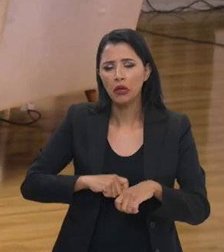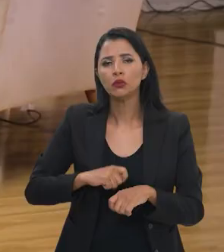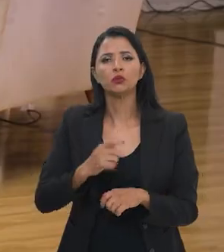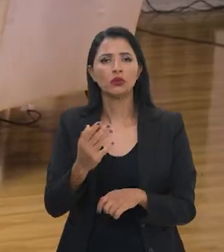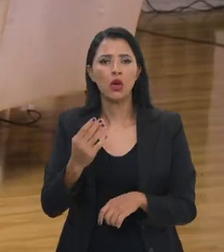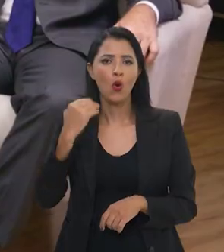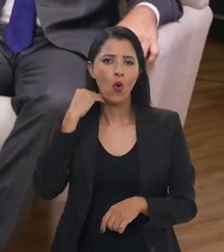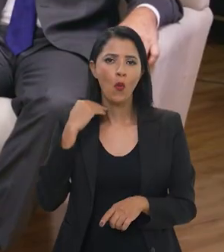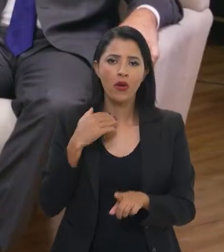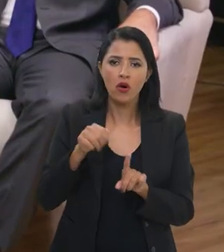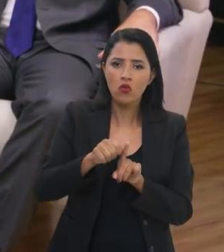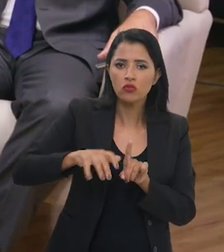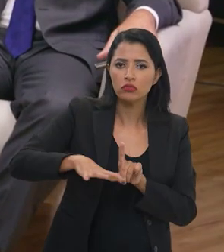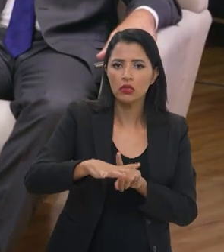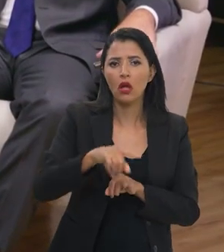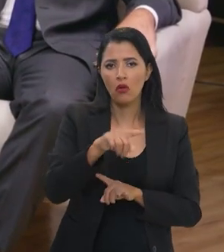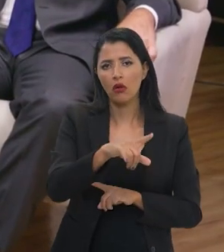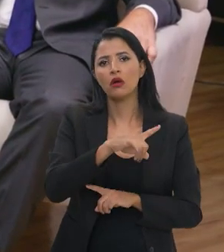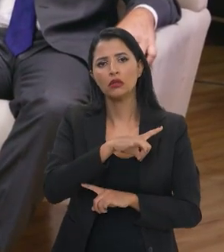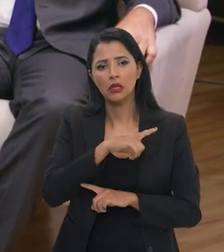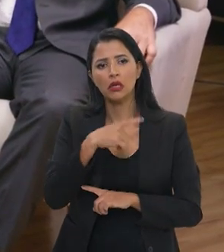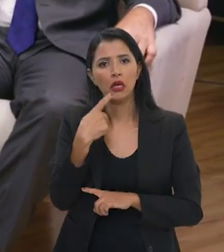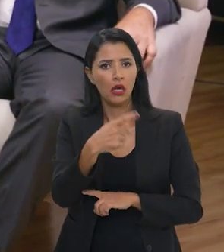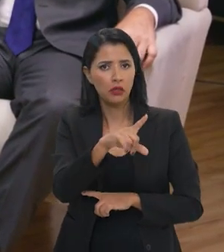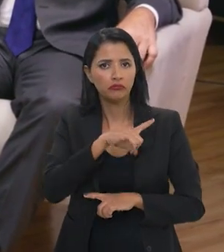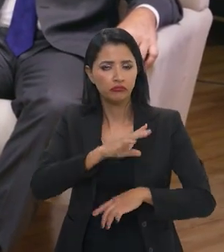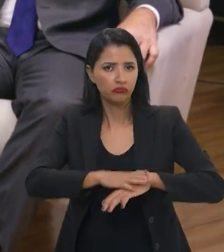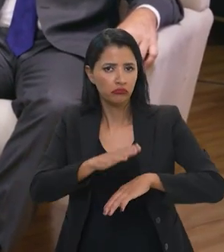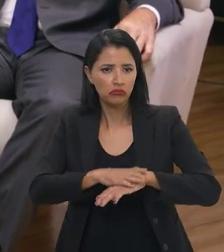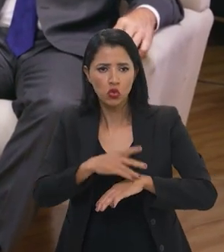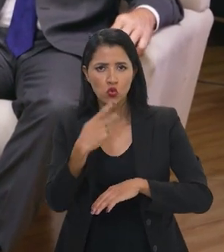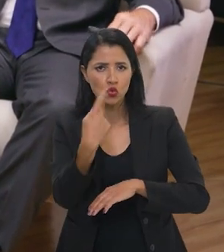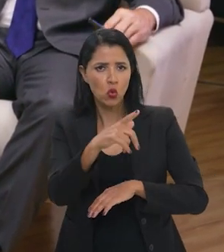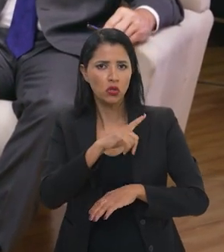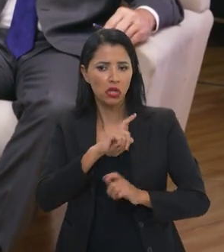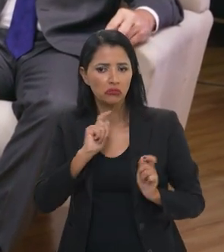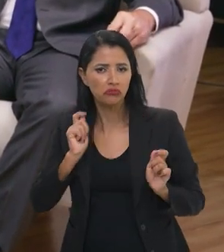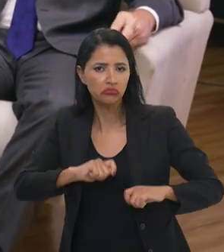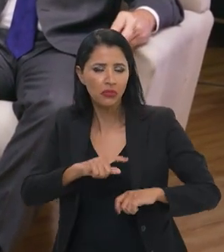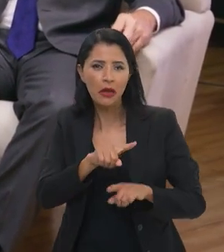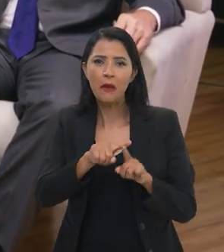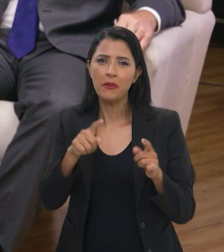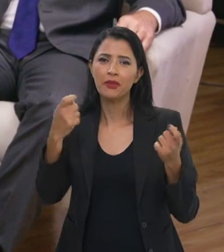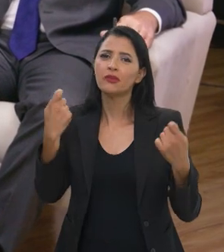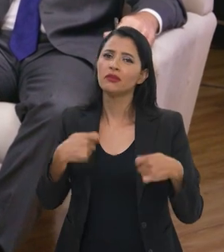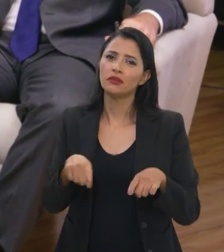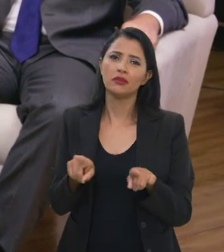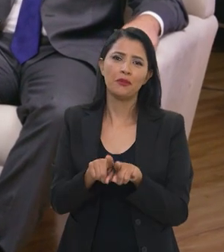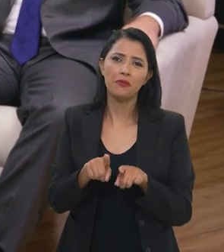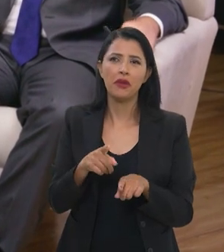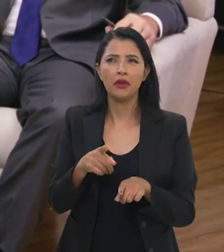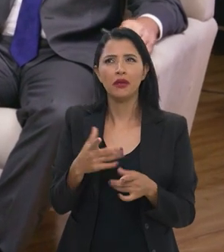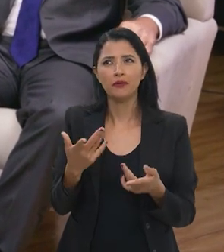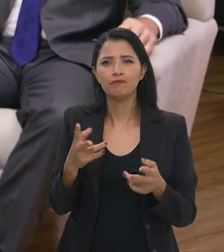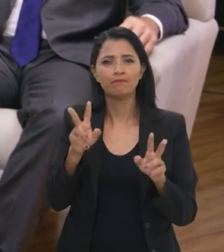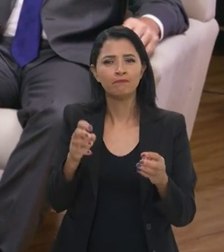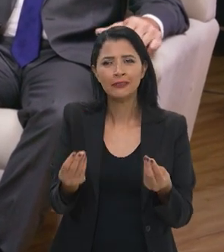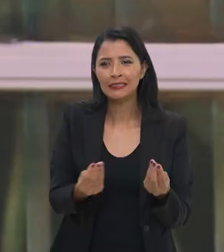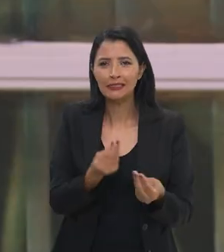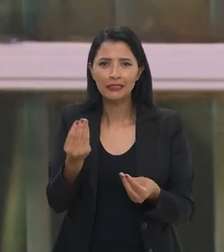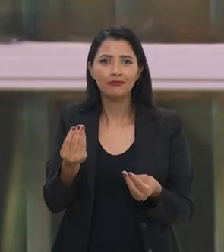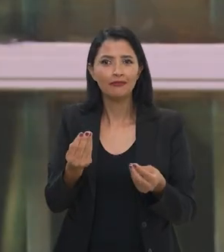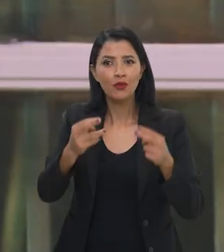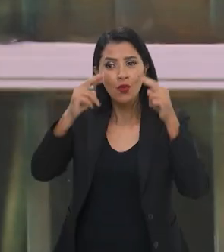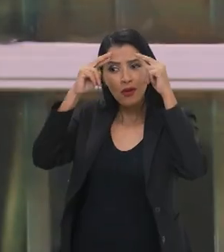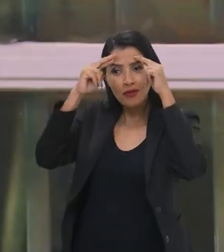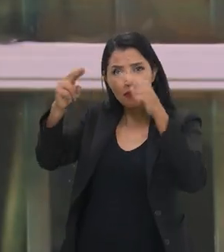não é o banco central tem lá a sua autonomia de lá mas tem que ter eu diria